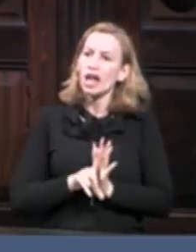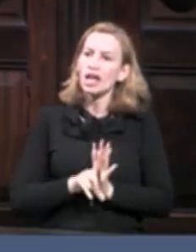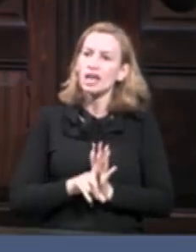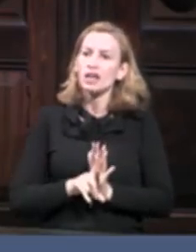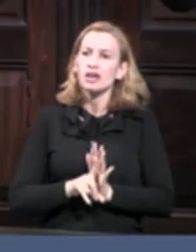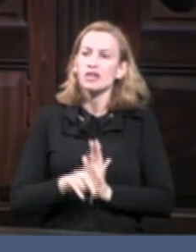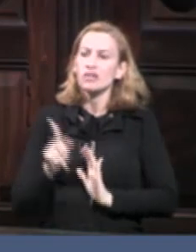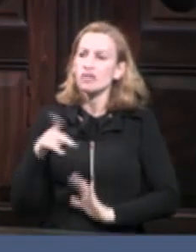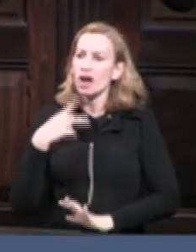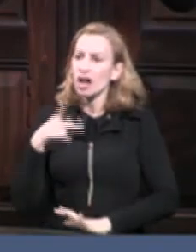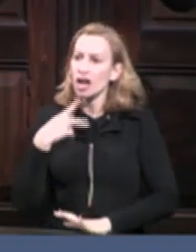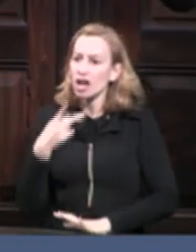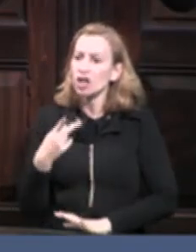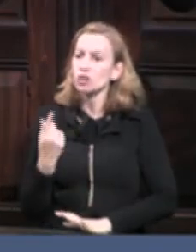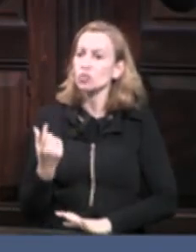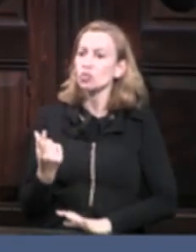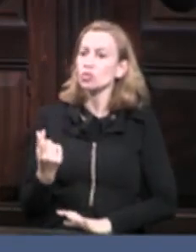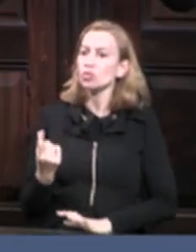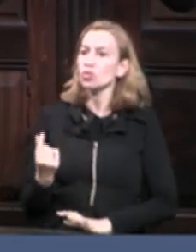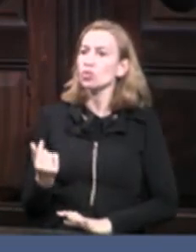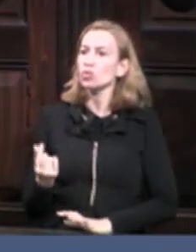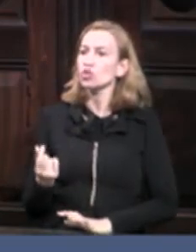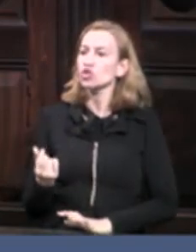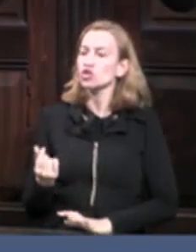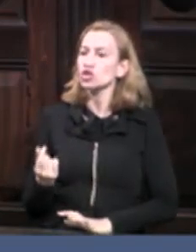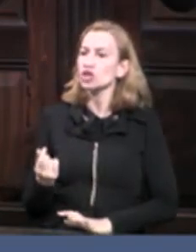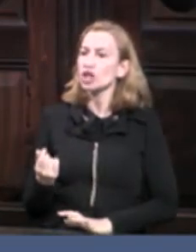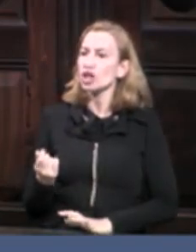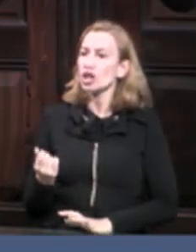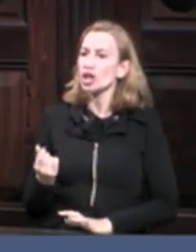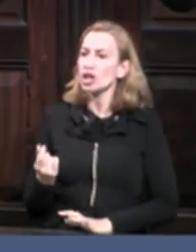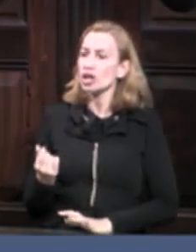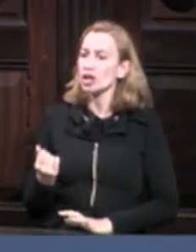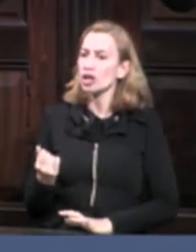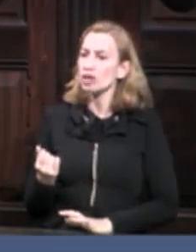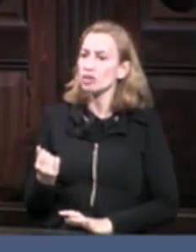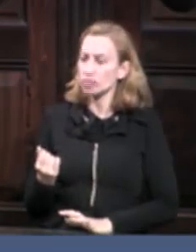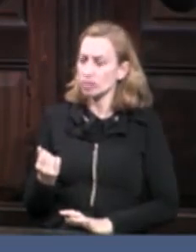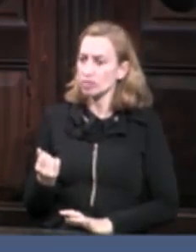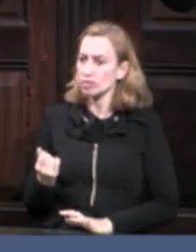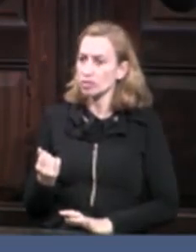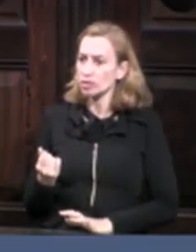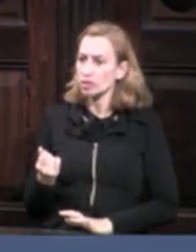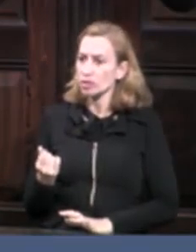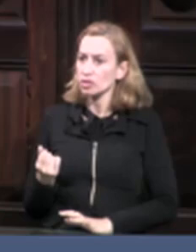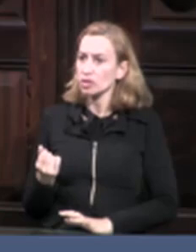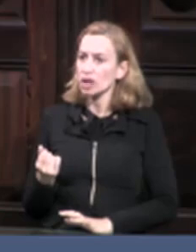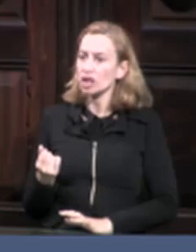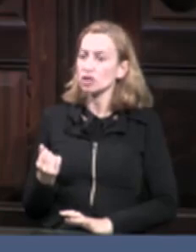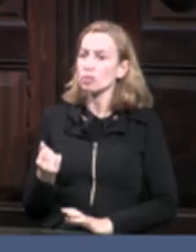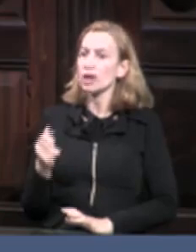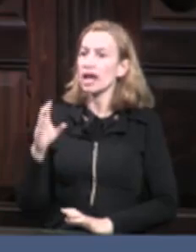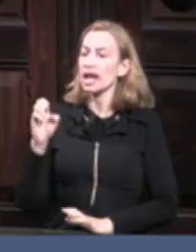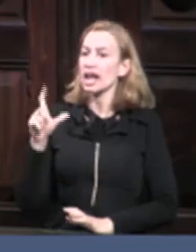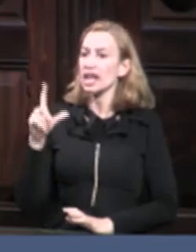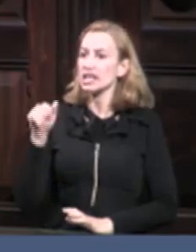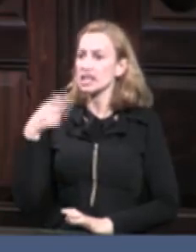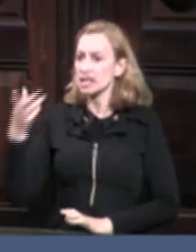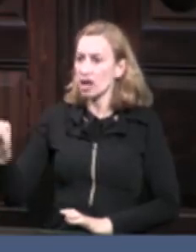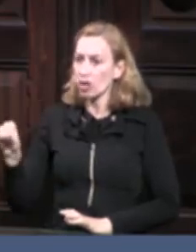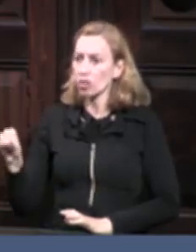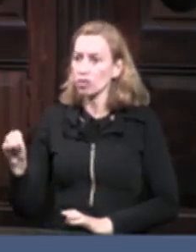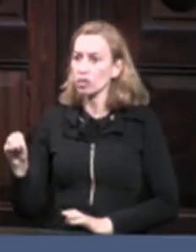de propaganda do Estado enquanto perdurar a crise, enquanto perdurar o regime de recuperação fiscal.